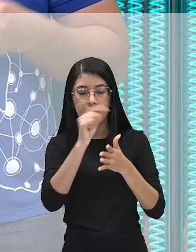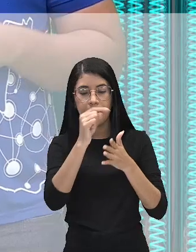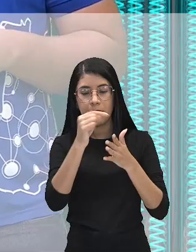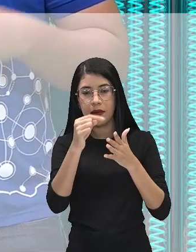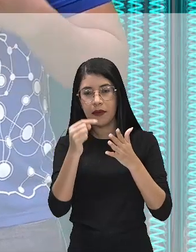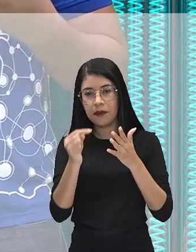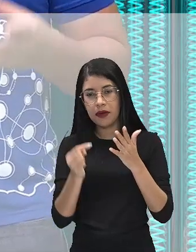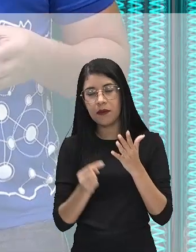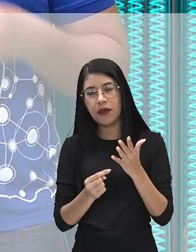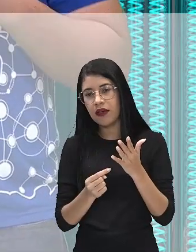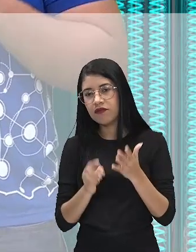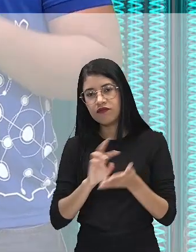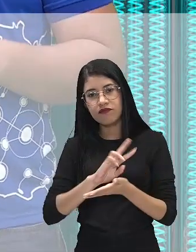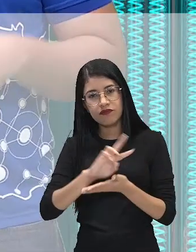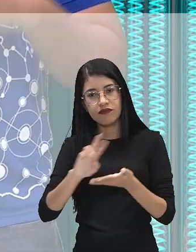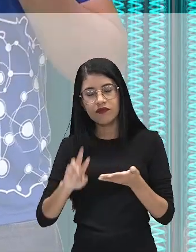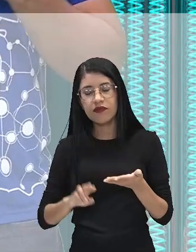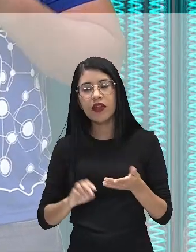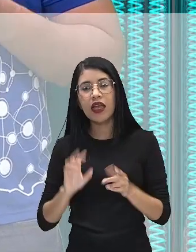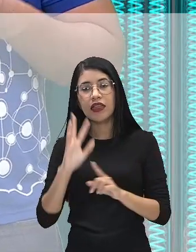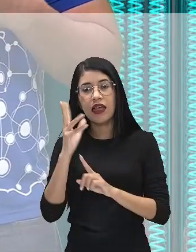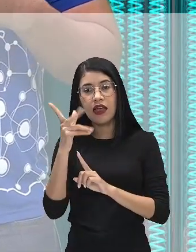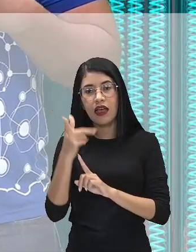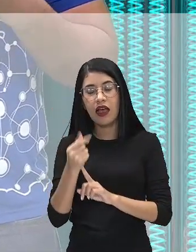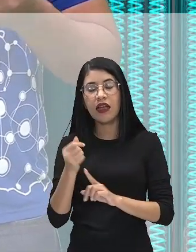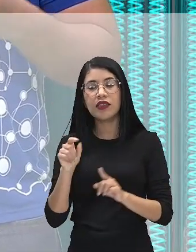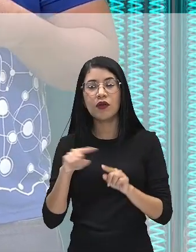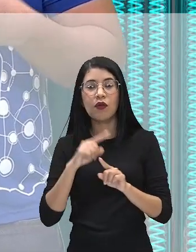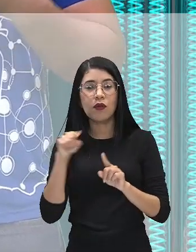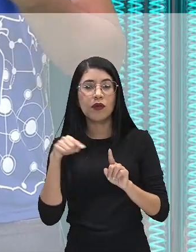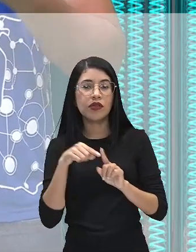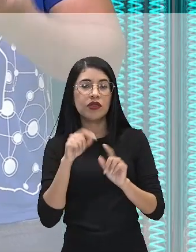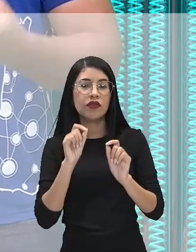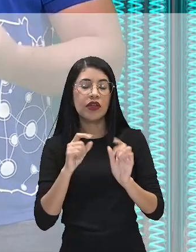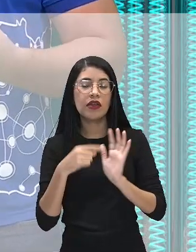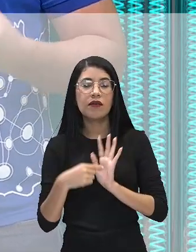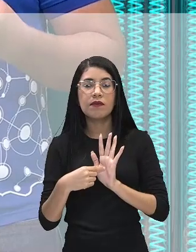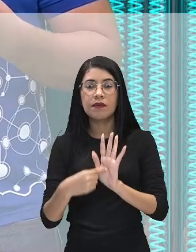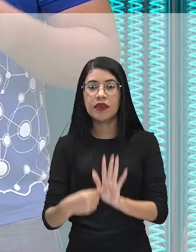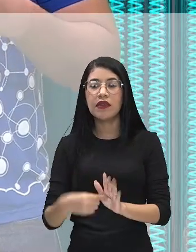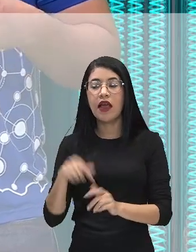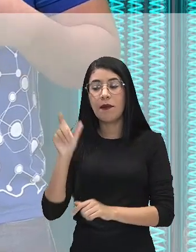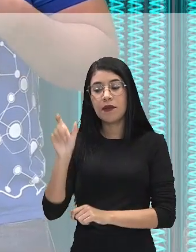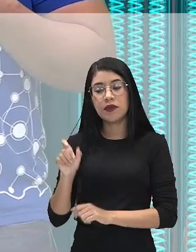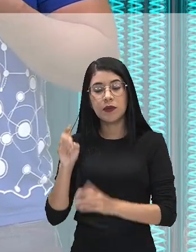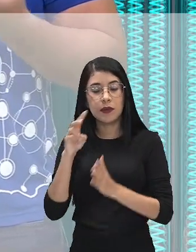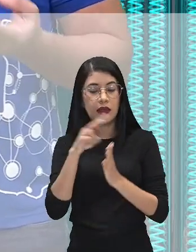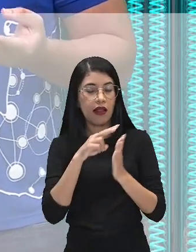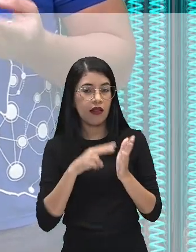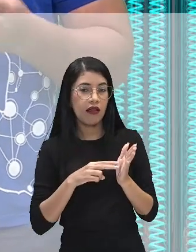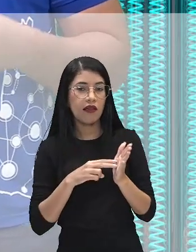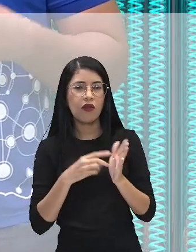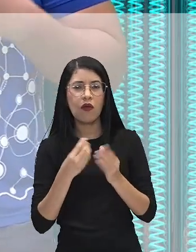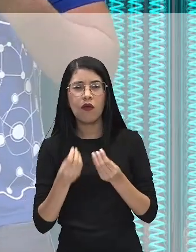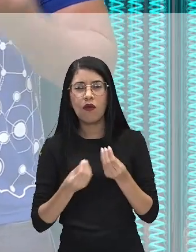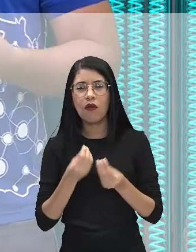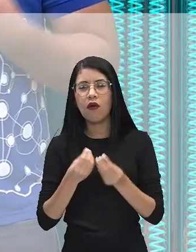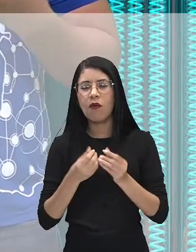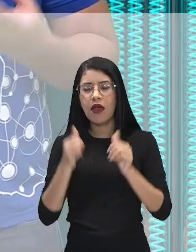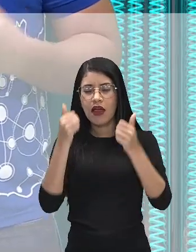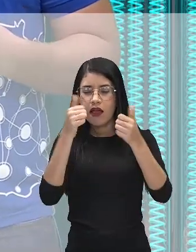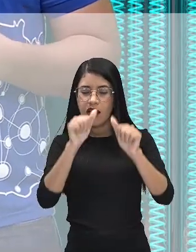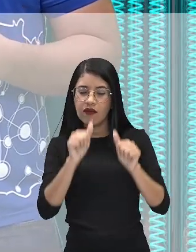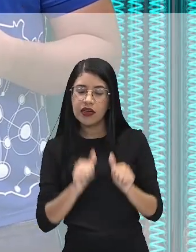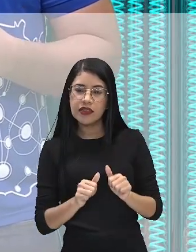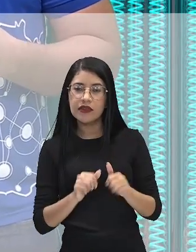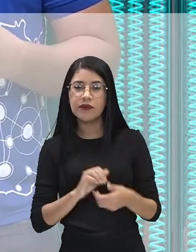avaliar diversos objetos artísticos com a finalidade ali de apresentar ao leitor uma avaliação. E o leitor, ao